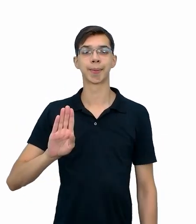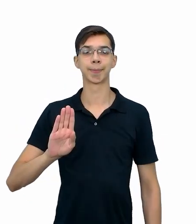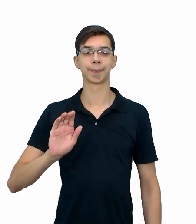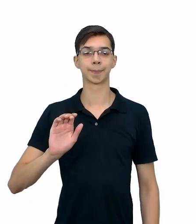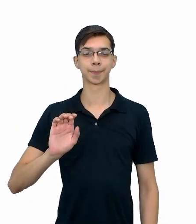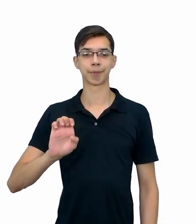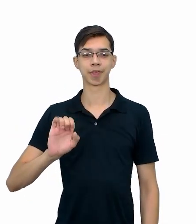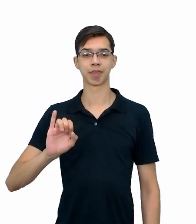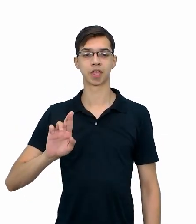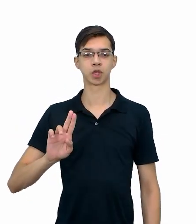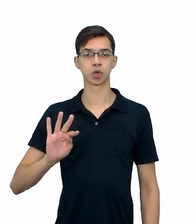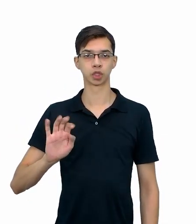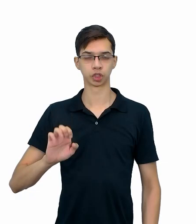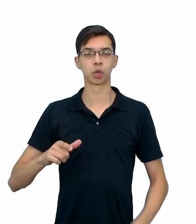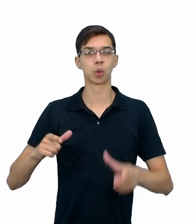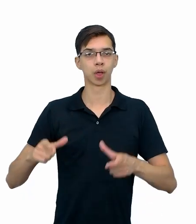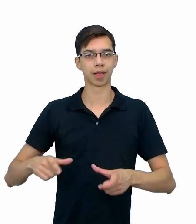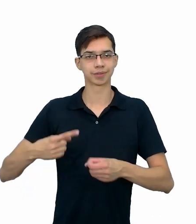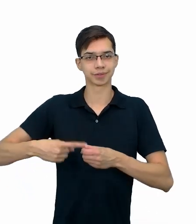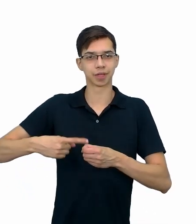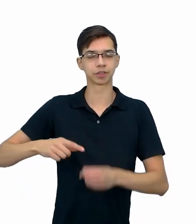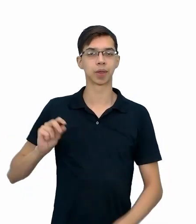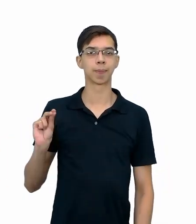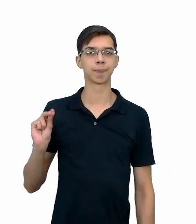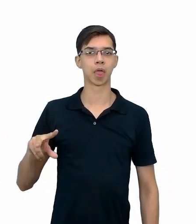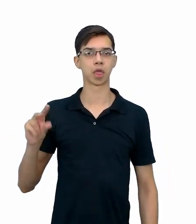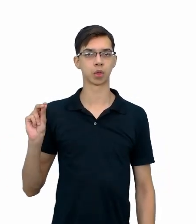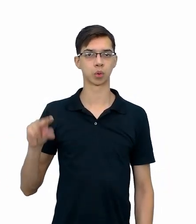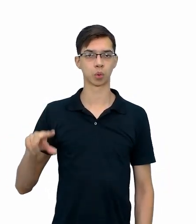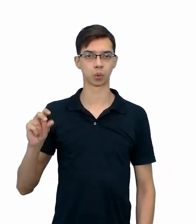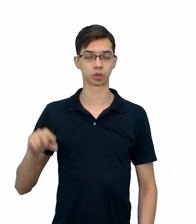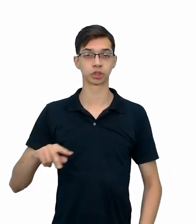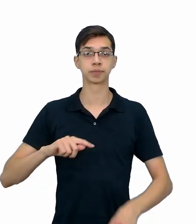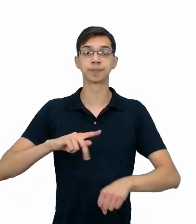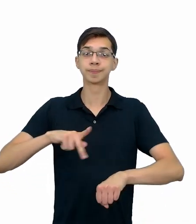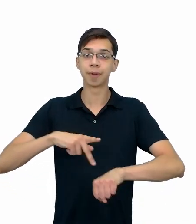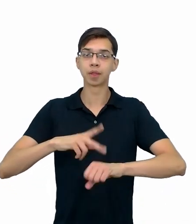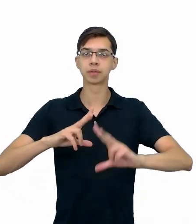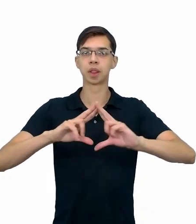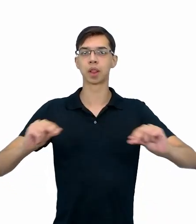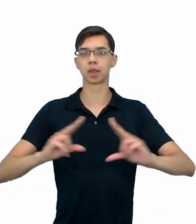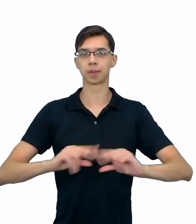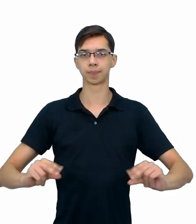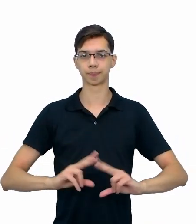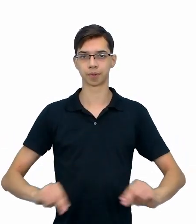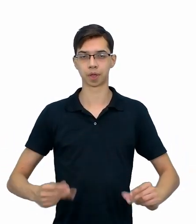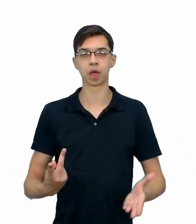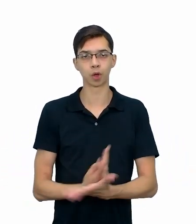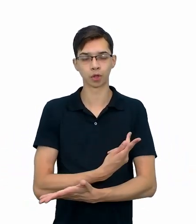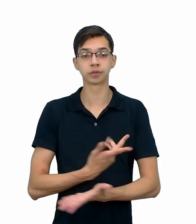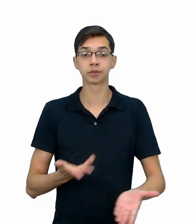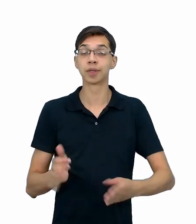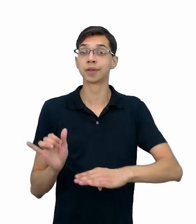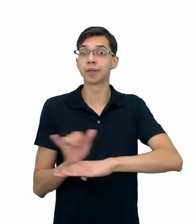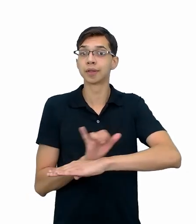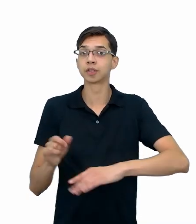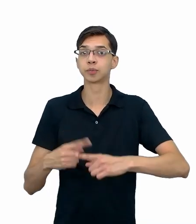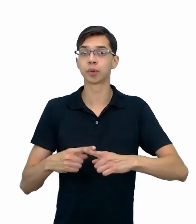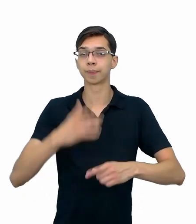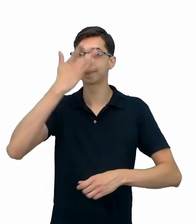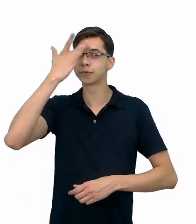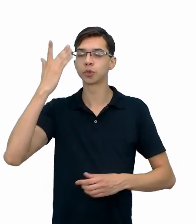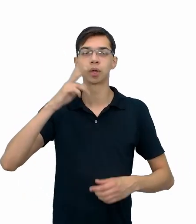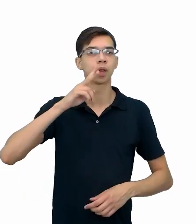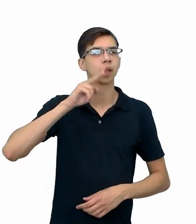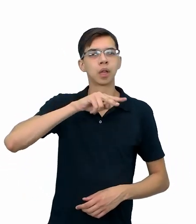em caixa alta, né? Para fazer, então, essa diferença, causar aí esse sentido. Estratégia para chamar a atenção do leitor. E a